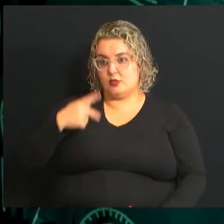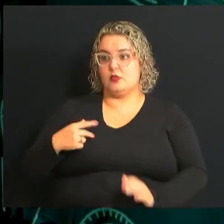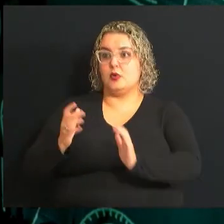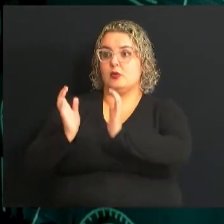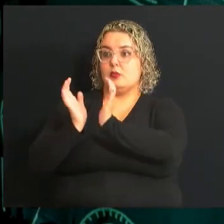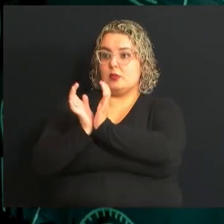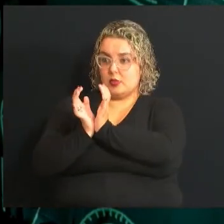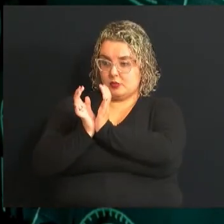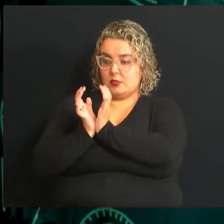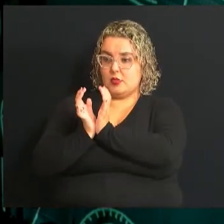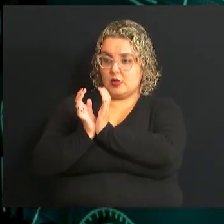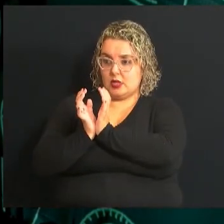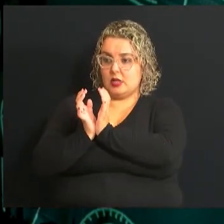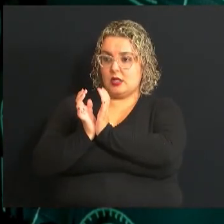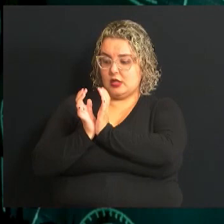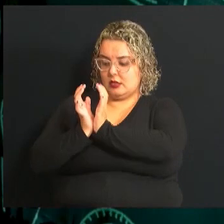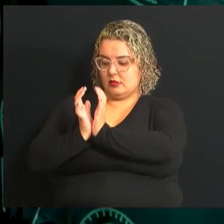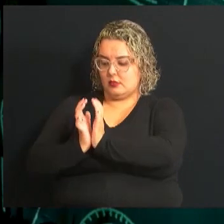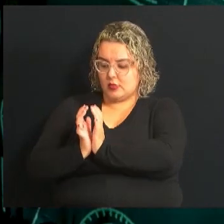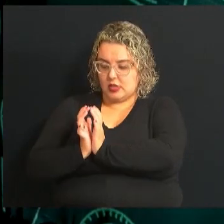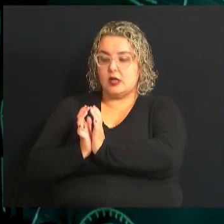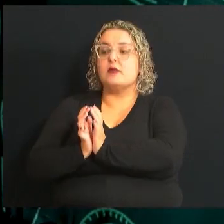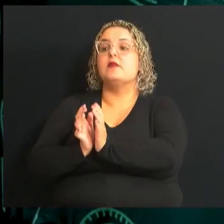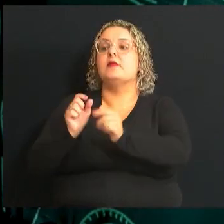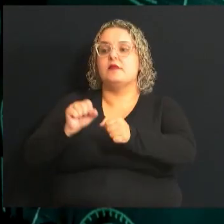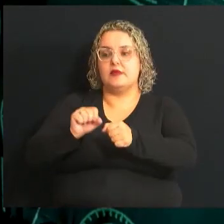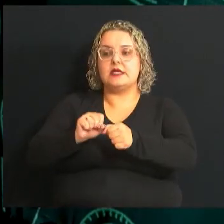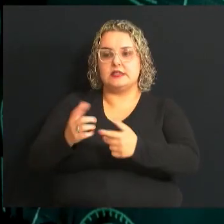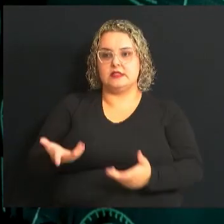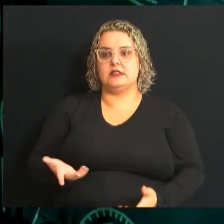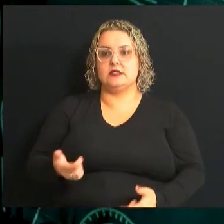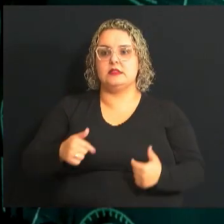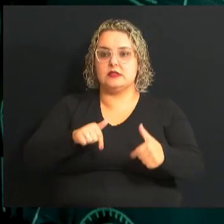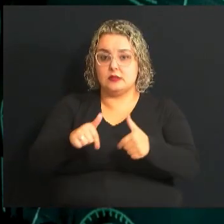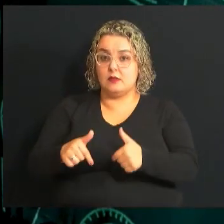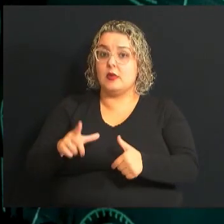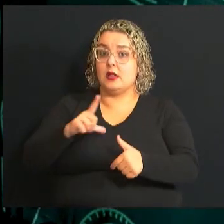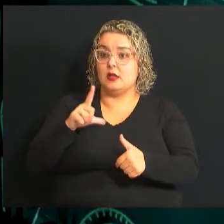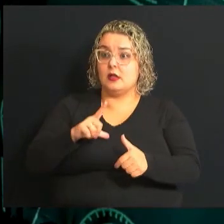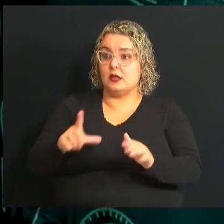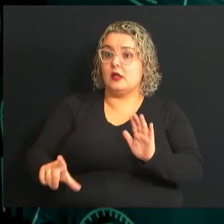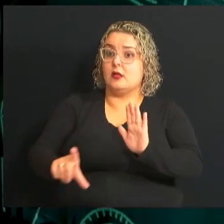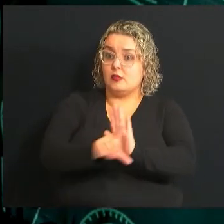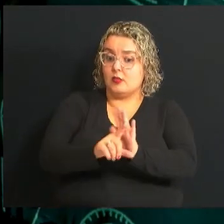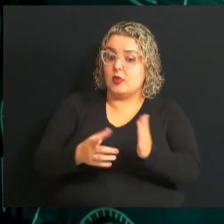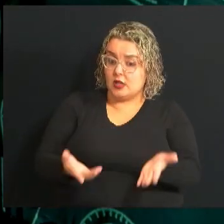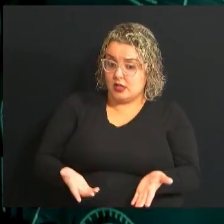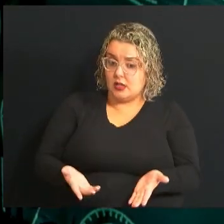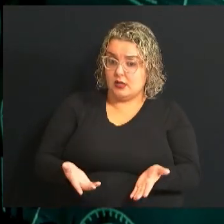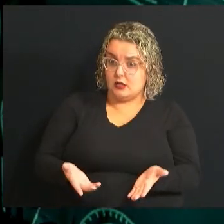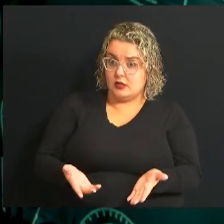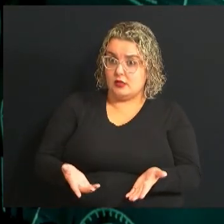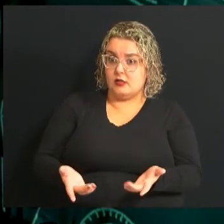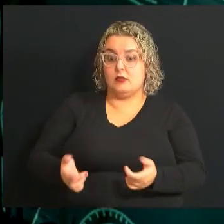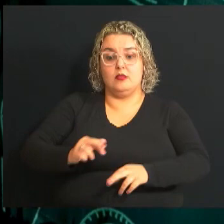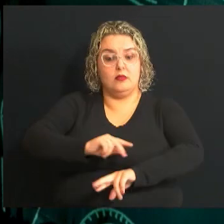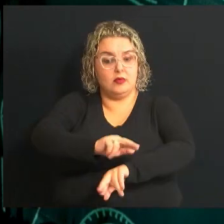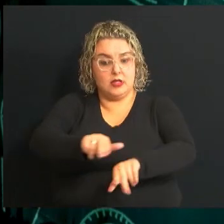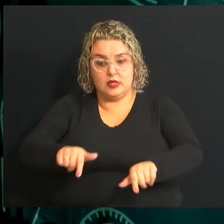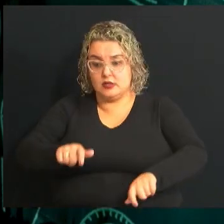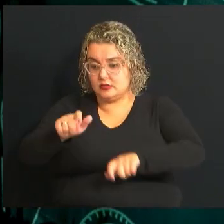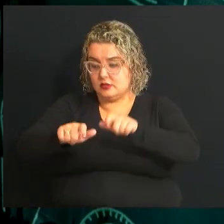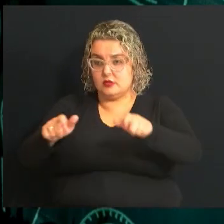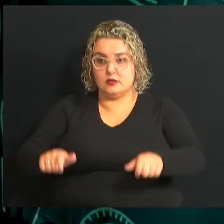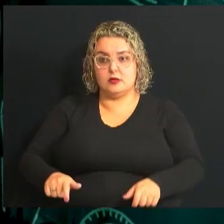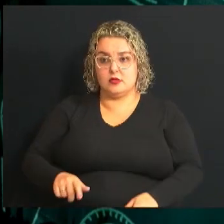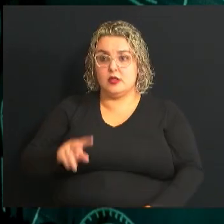tipo de trabalho. Então, quer dizer, hoje tem uma lei, não é? Uma lei, muita gente, como eu disse, que está assistindo